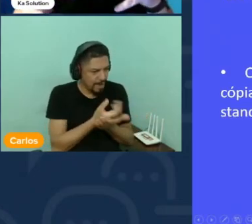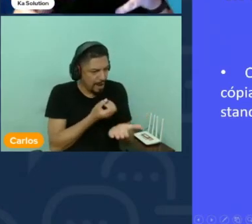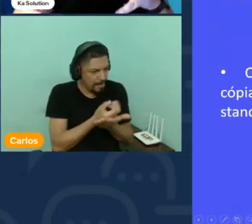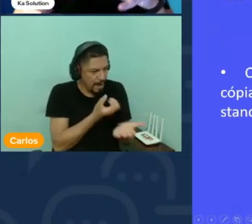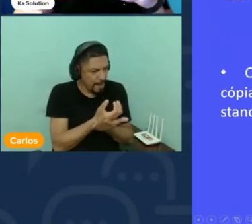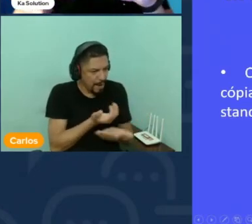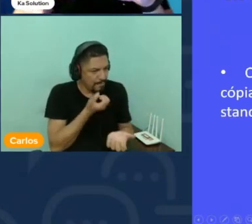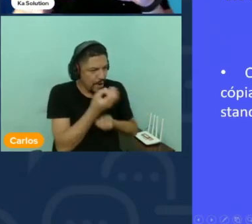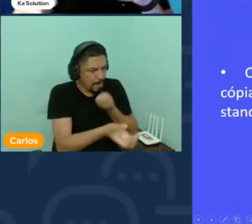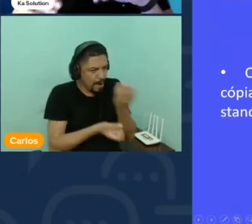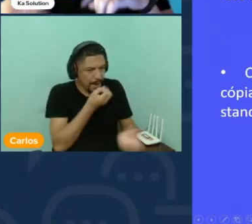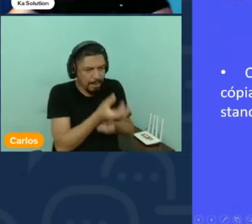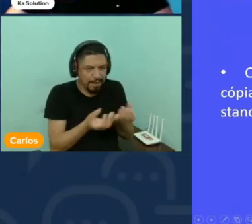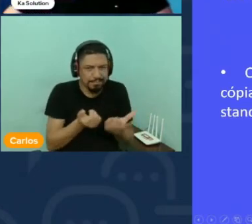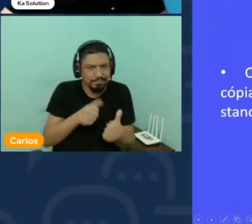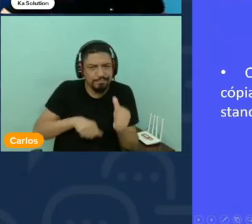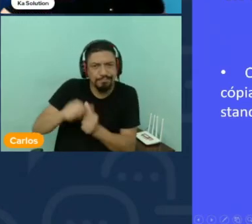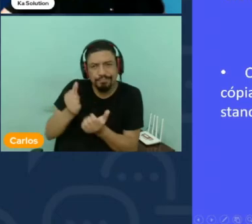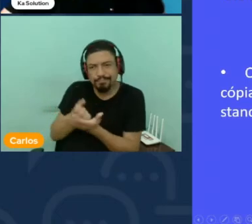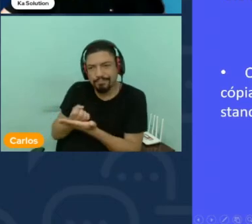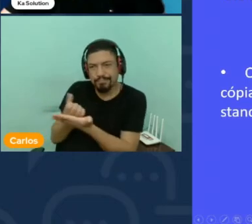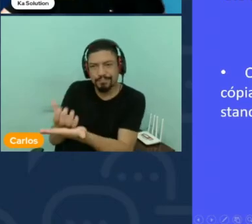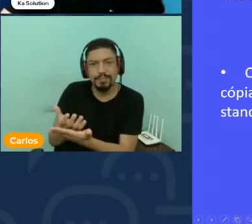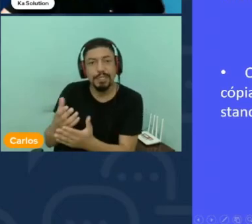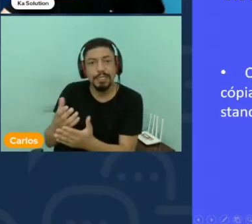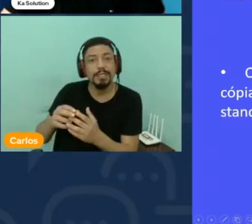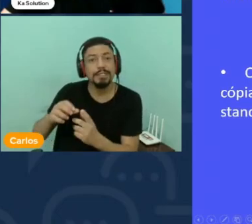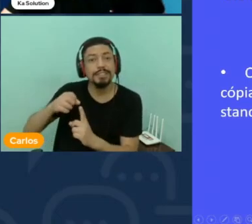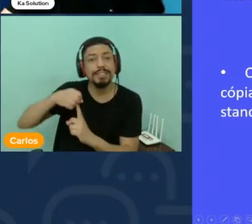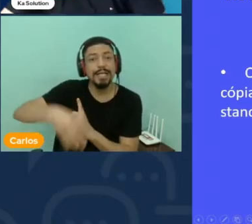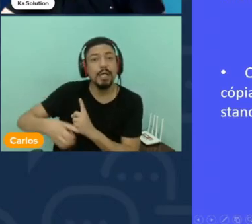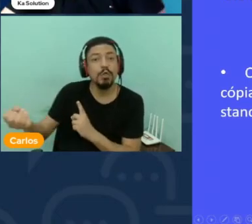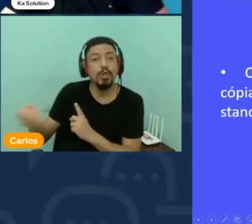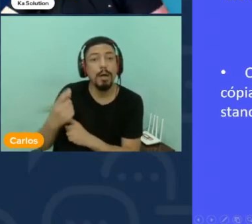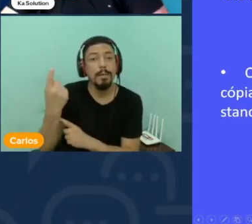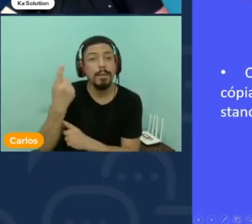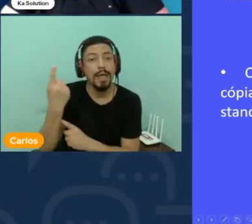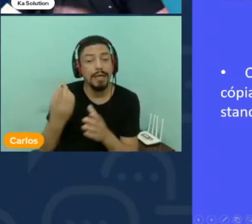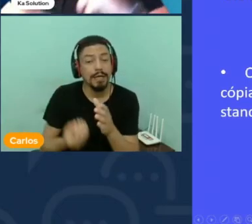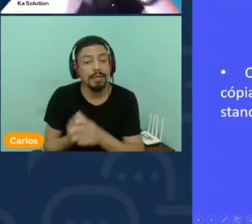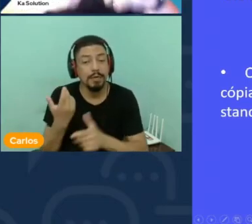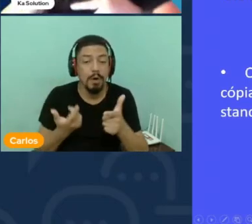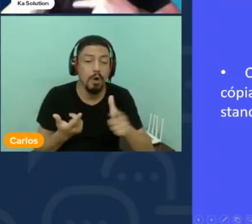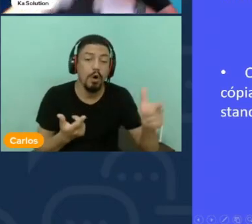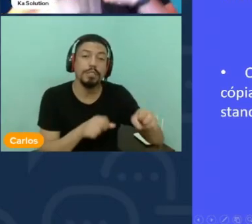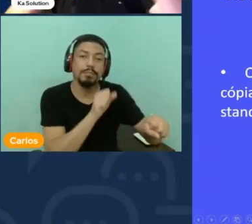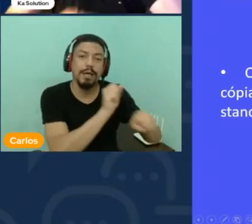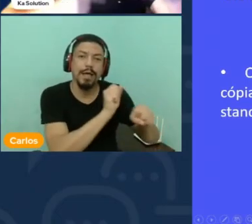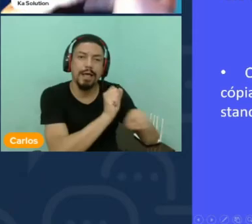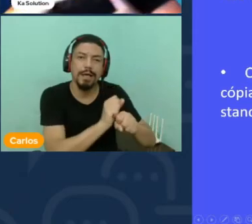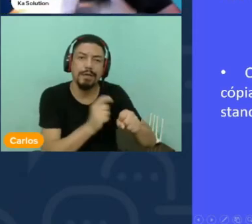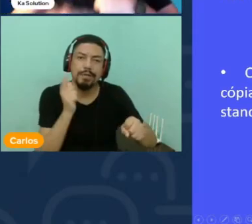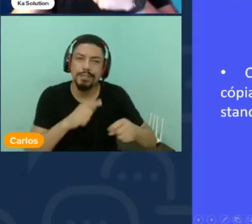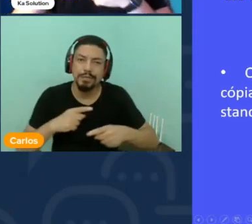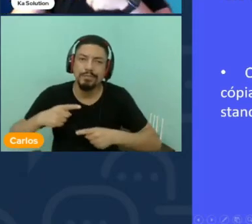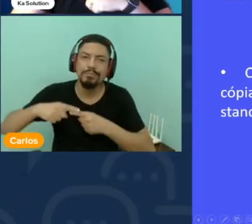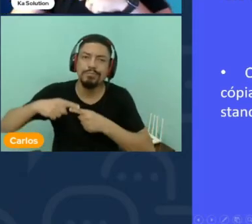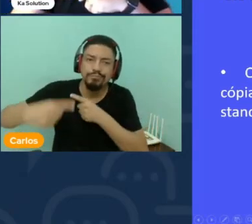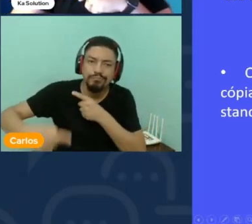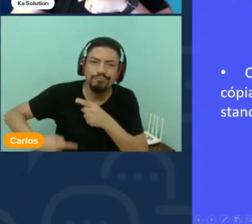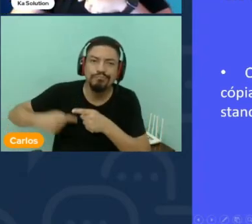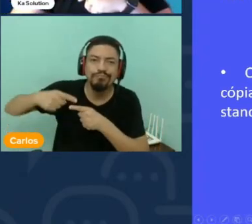ela a uma instância primária e cria uma nova instância aqui em espera, para que o processo